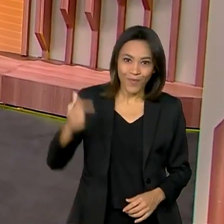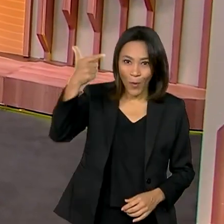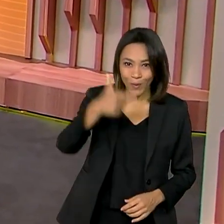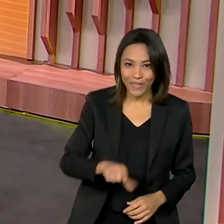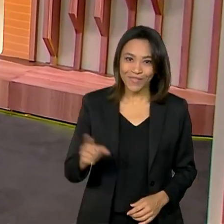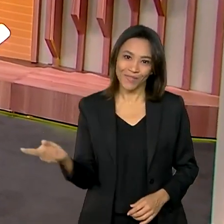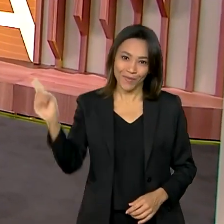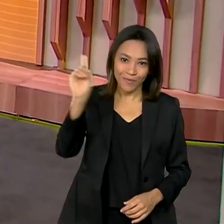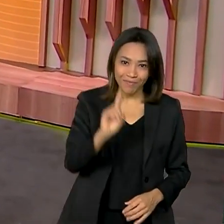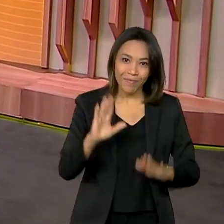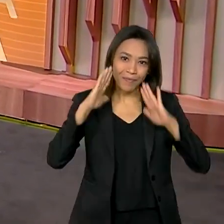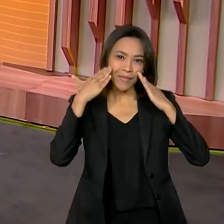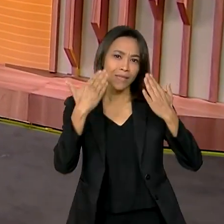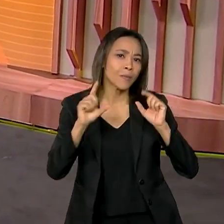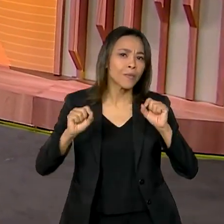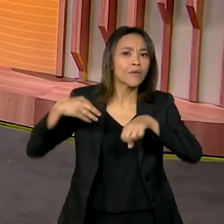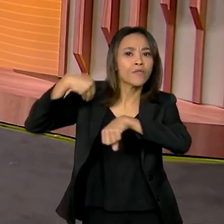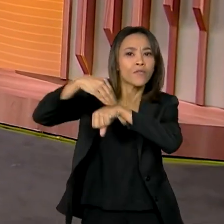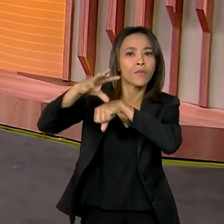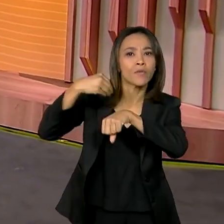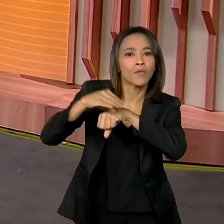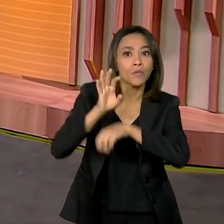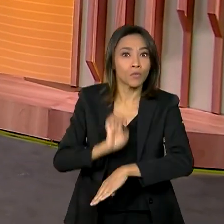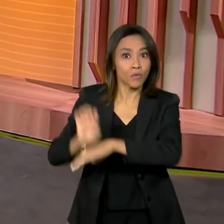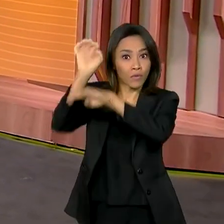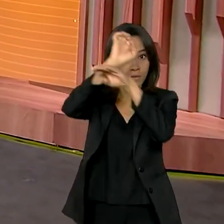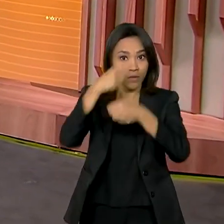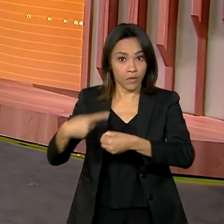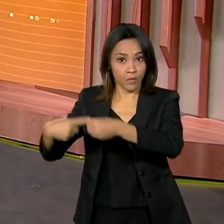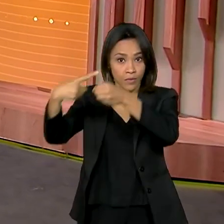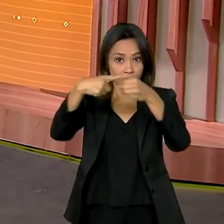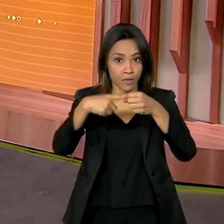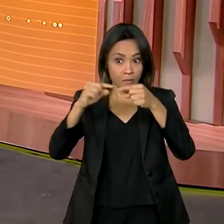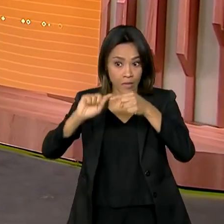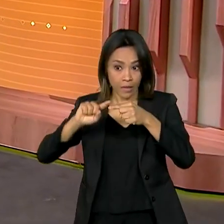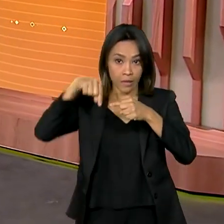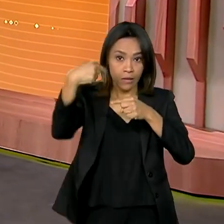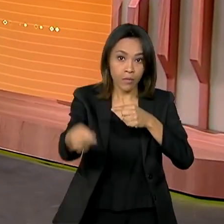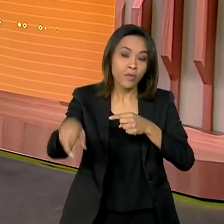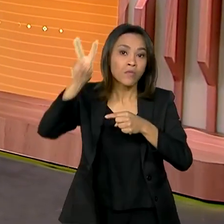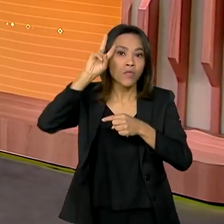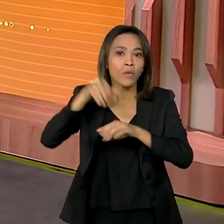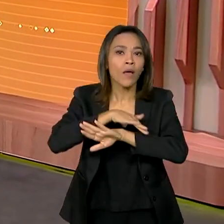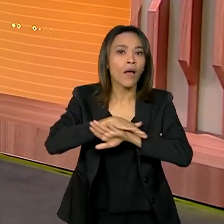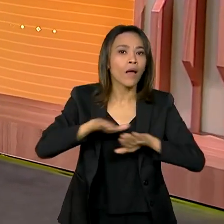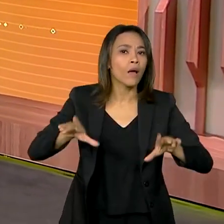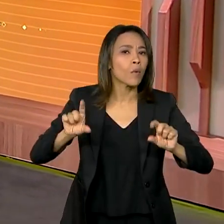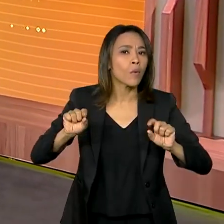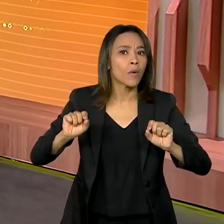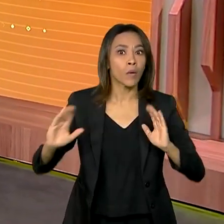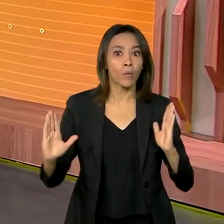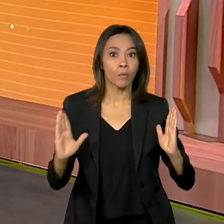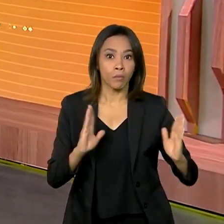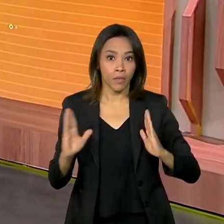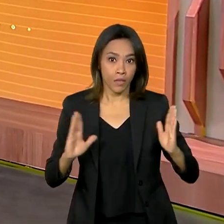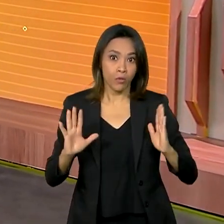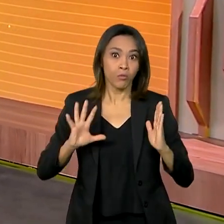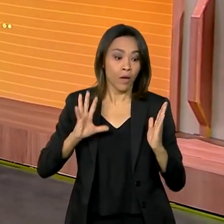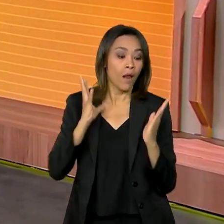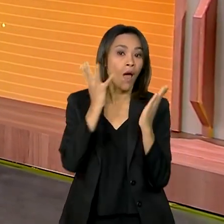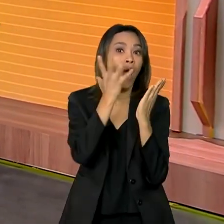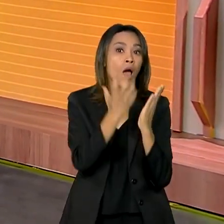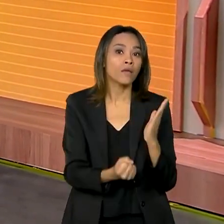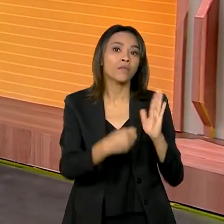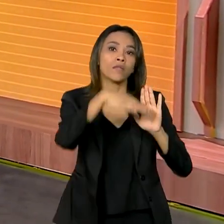Estamos de volta e com uma informação para estados e municípios. Termina na próxima segunda-feira o prazo para aderir ao programa Retomada